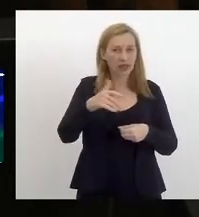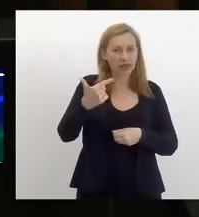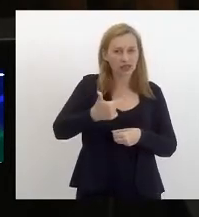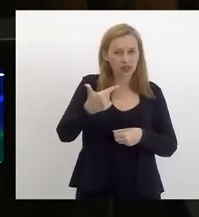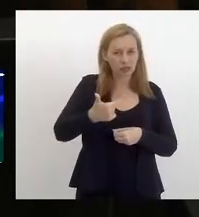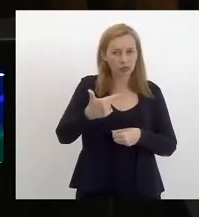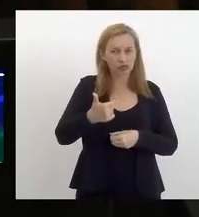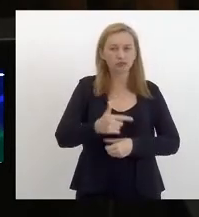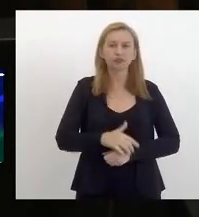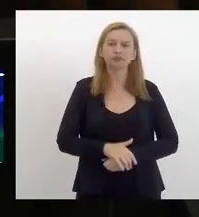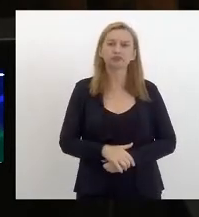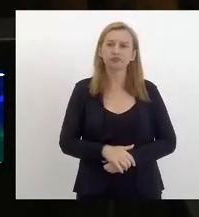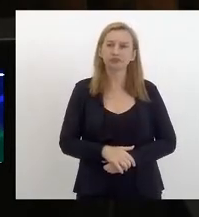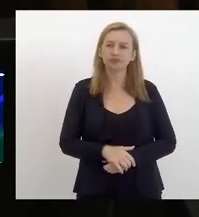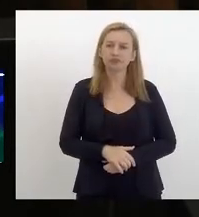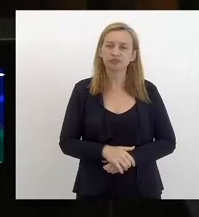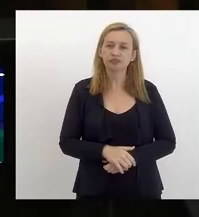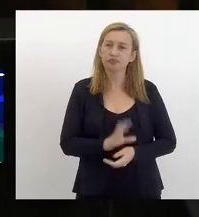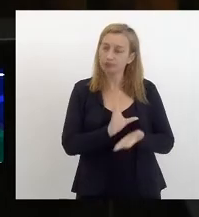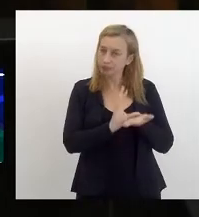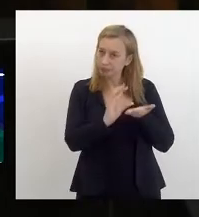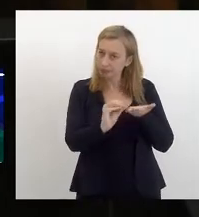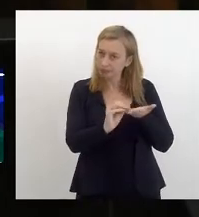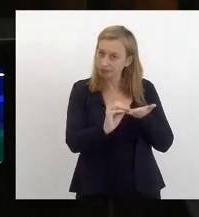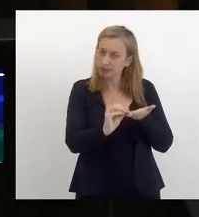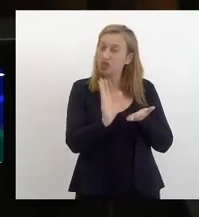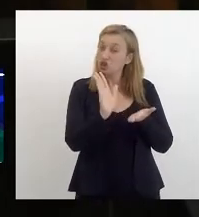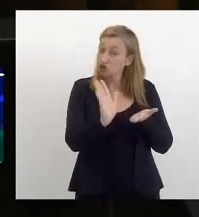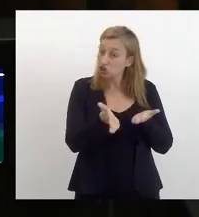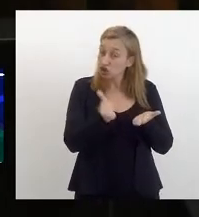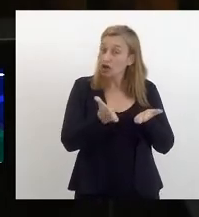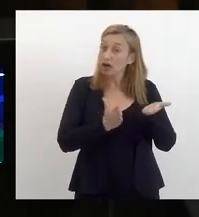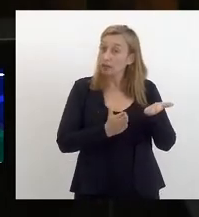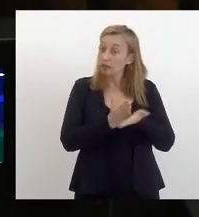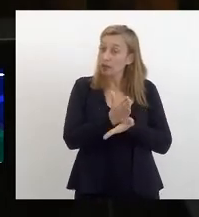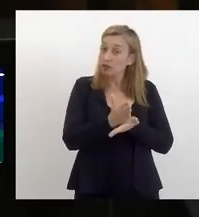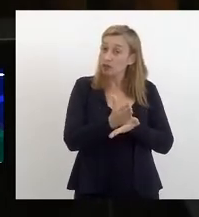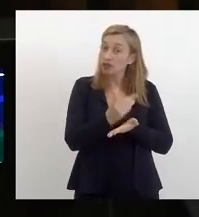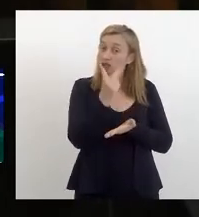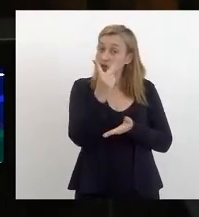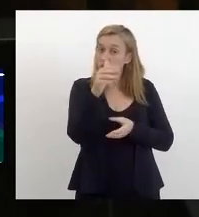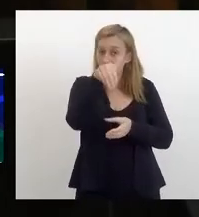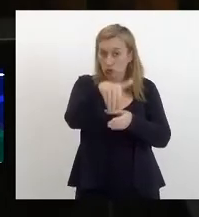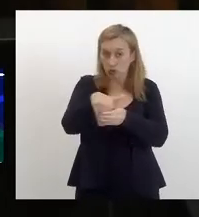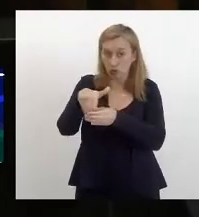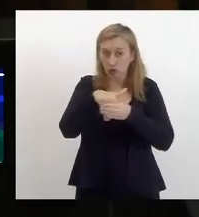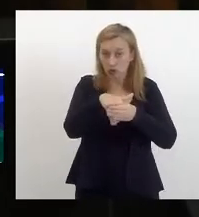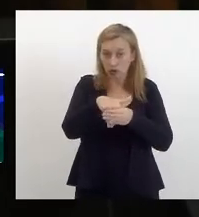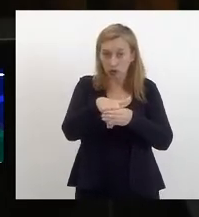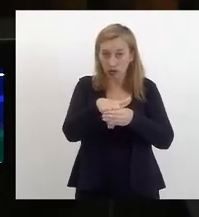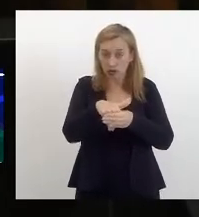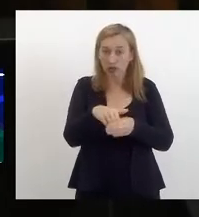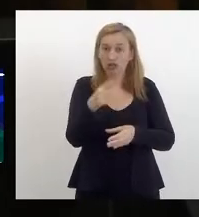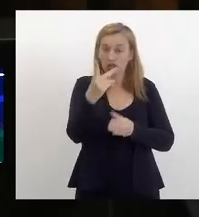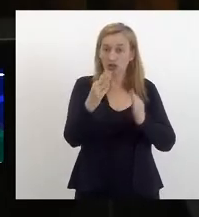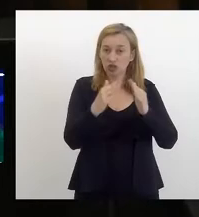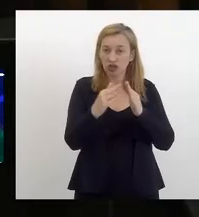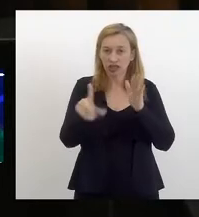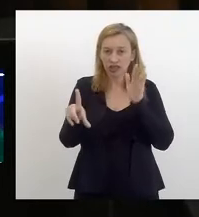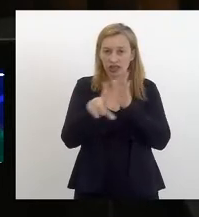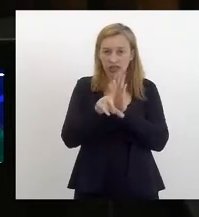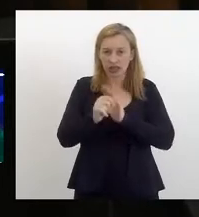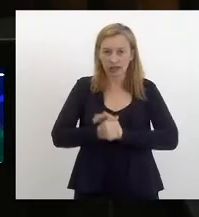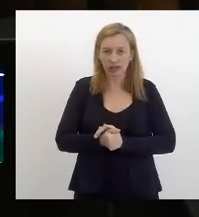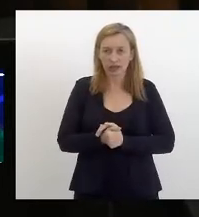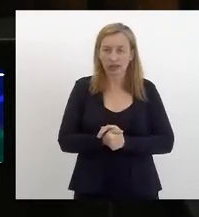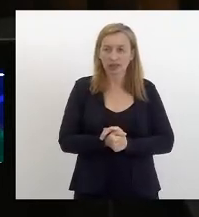vez a pauta já que tem que ser aprovado em dois turnos Nas duas casas legislativas